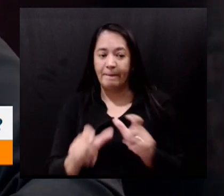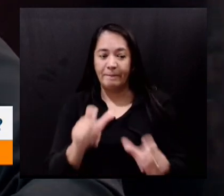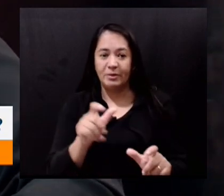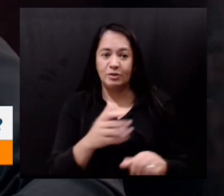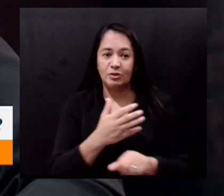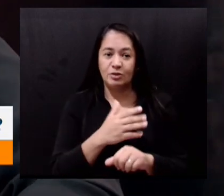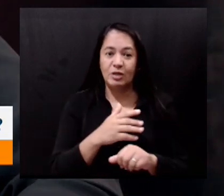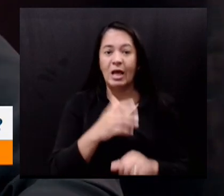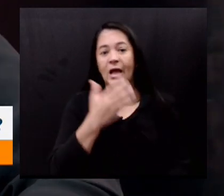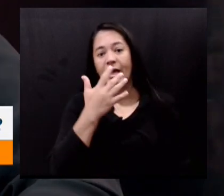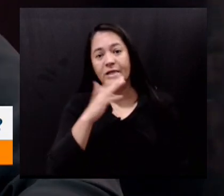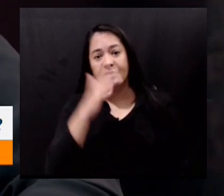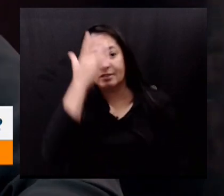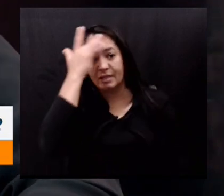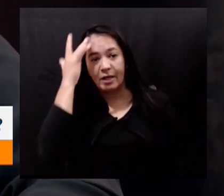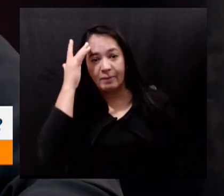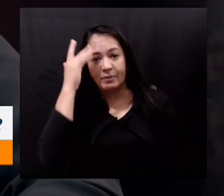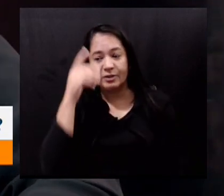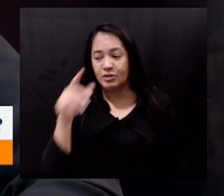que é cancelada,